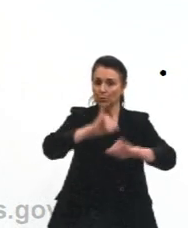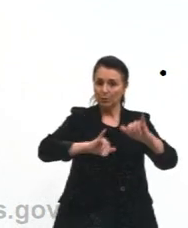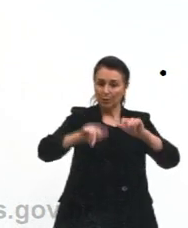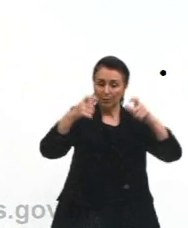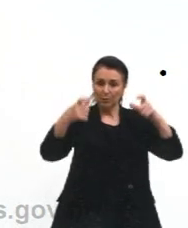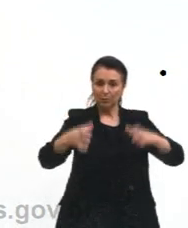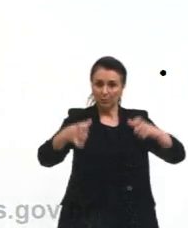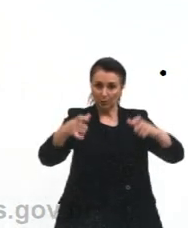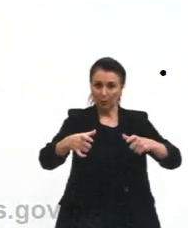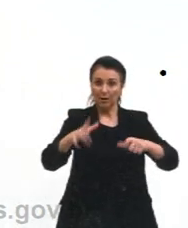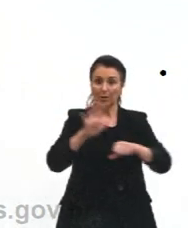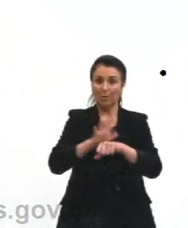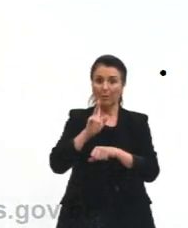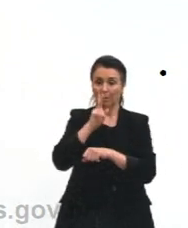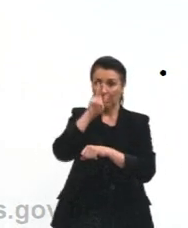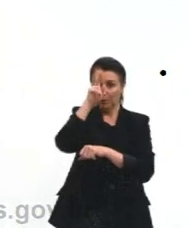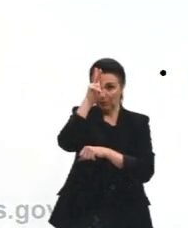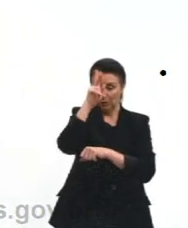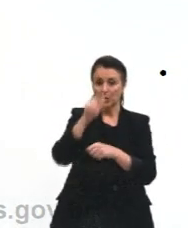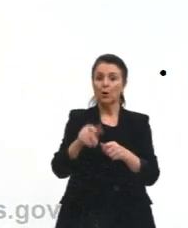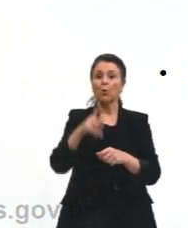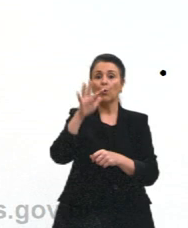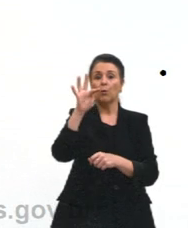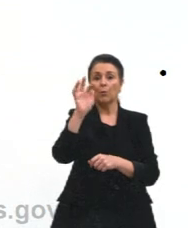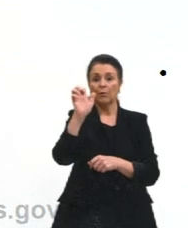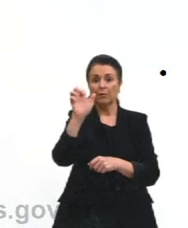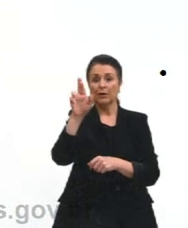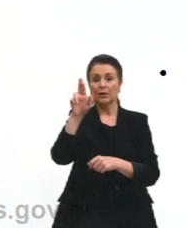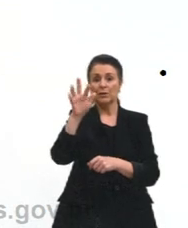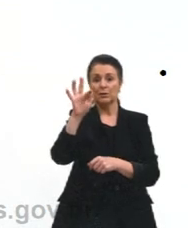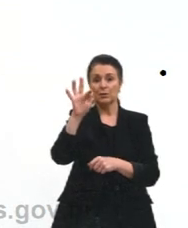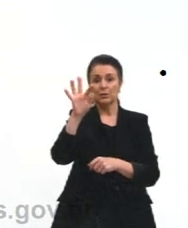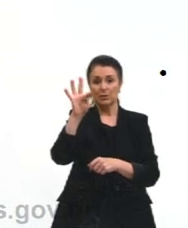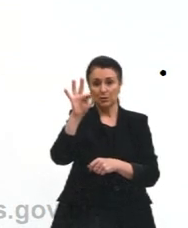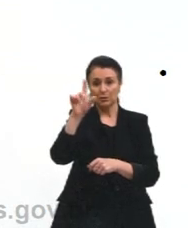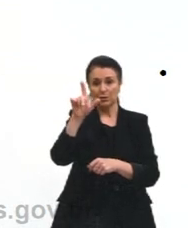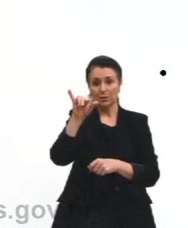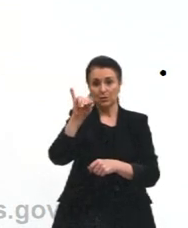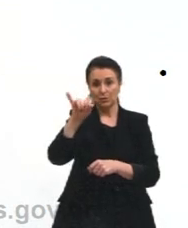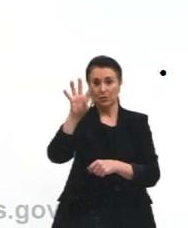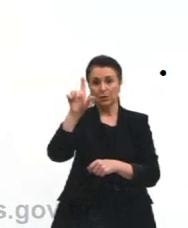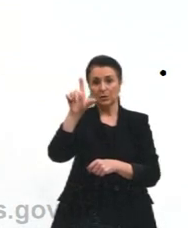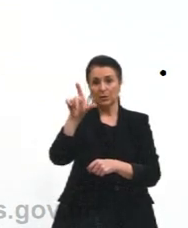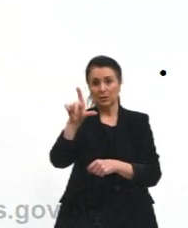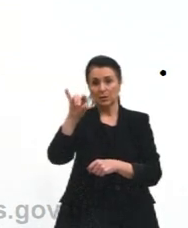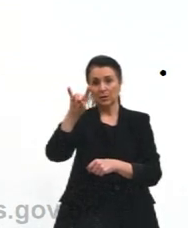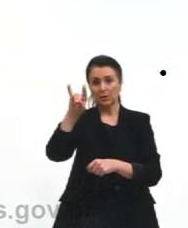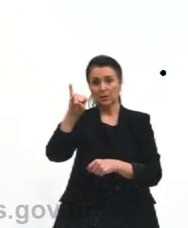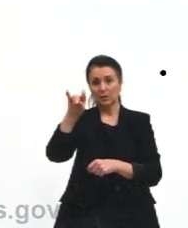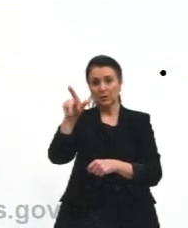aí o Saci de fertilizante Como eu havia falado é o fosfórico né que também é utilizado em alguns molhos para